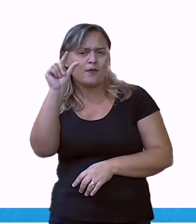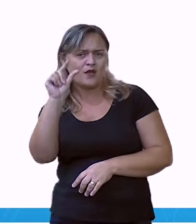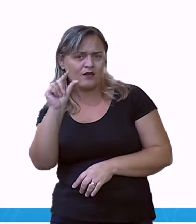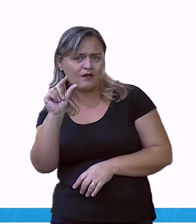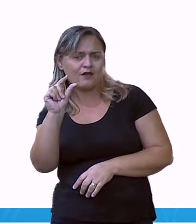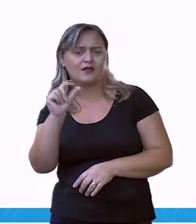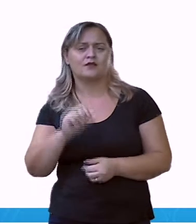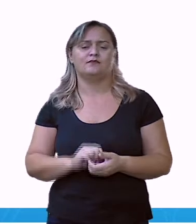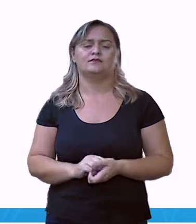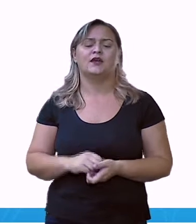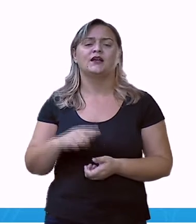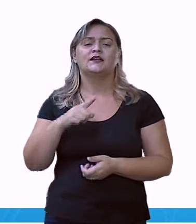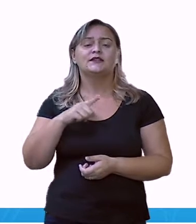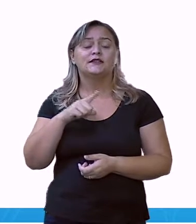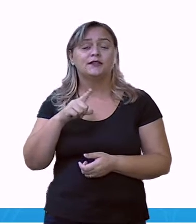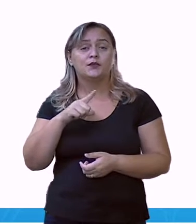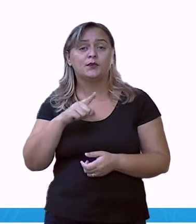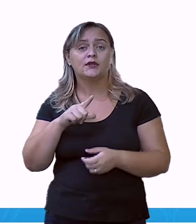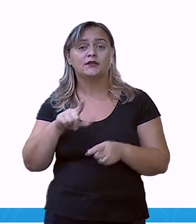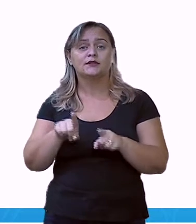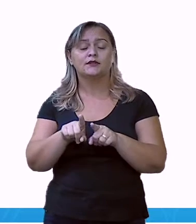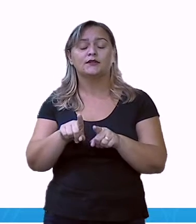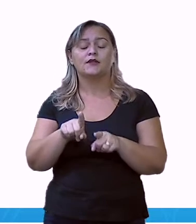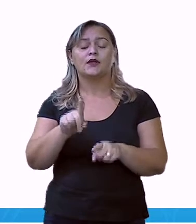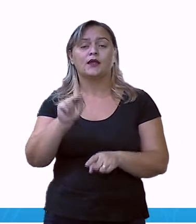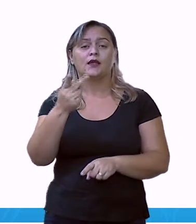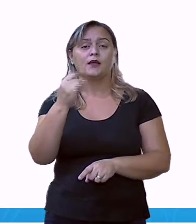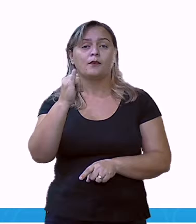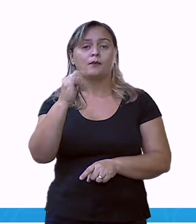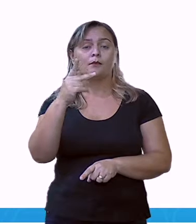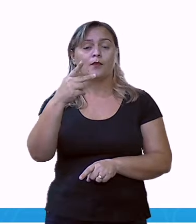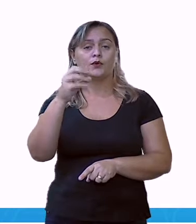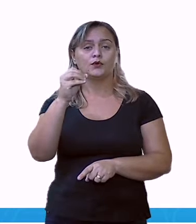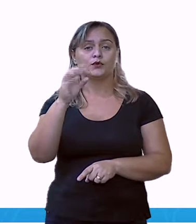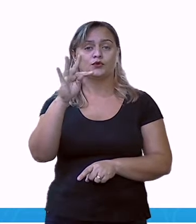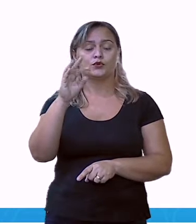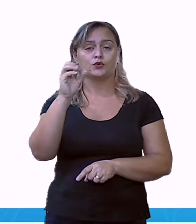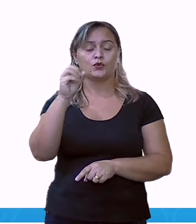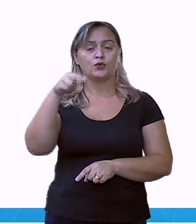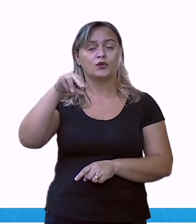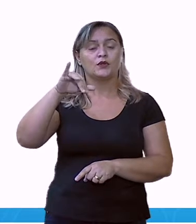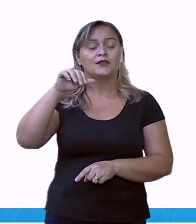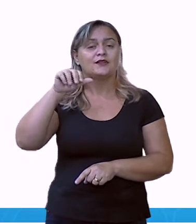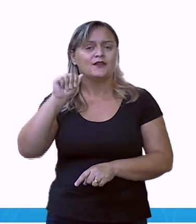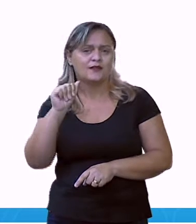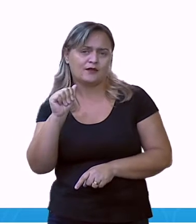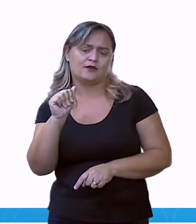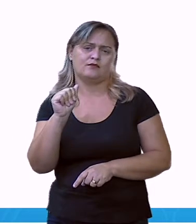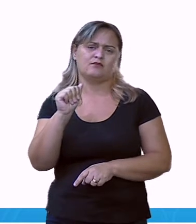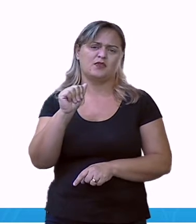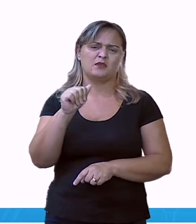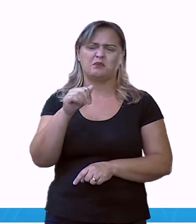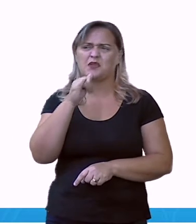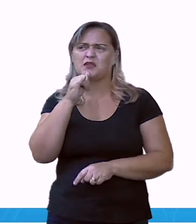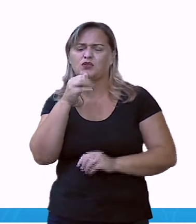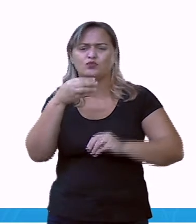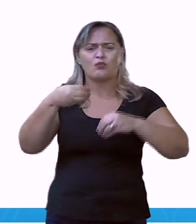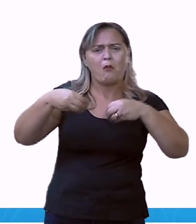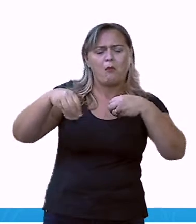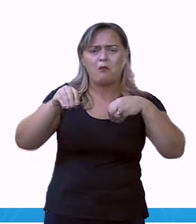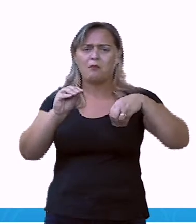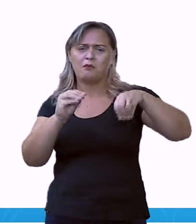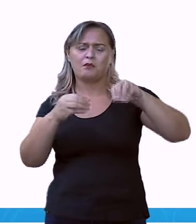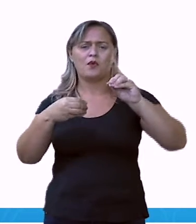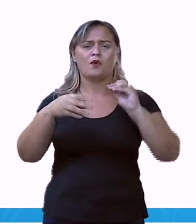diminuição do tônus muscular, que faz com que o bebê seja menos rígido e contribui para ter dificuldades motoras,